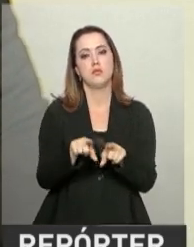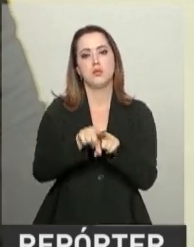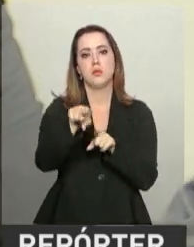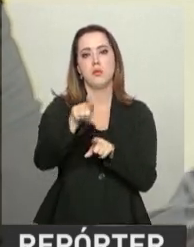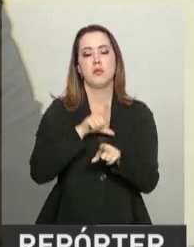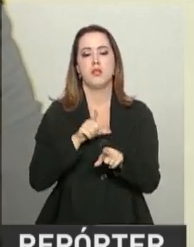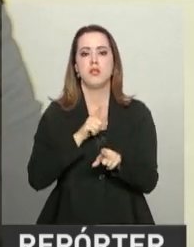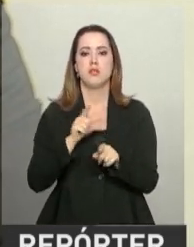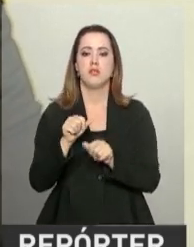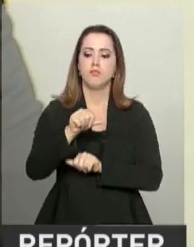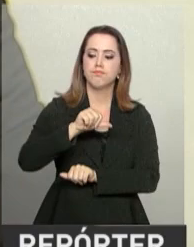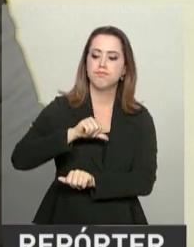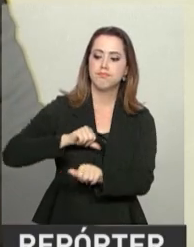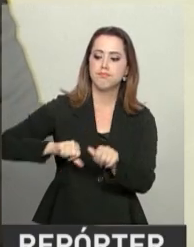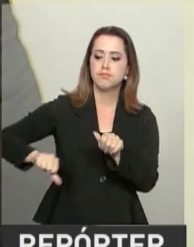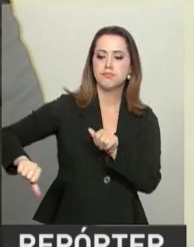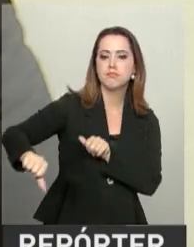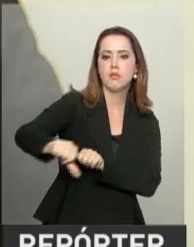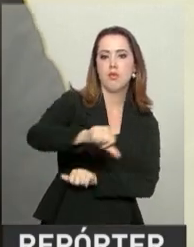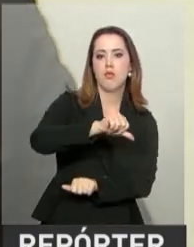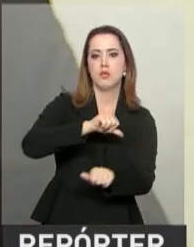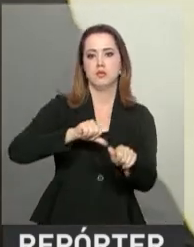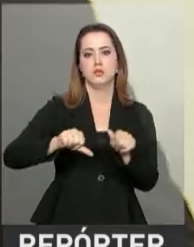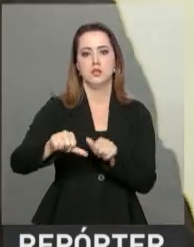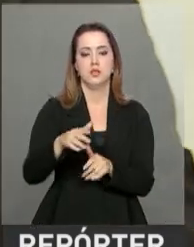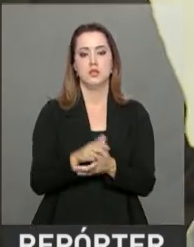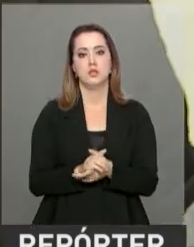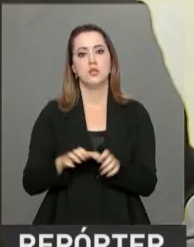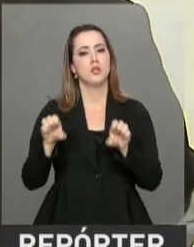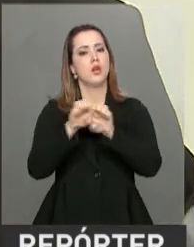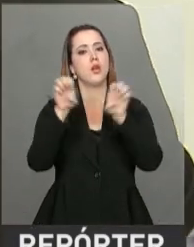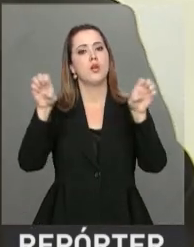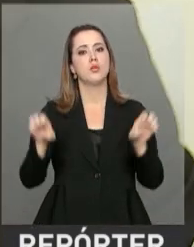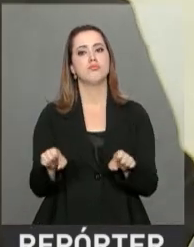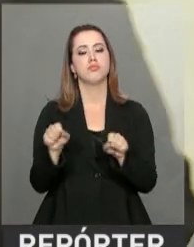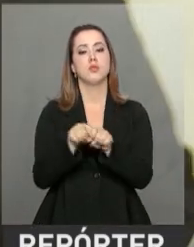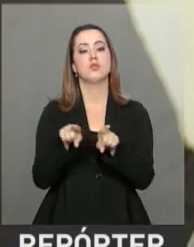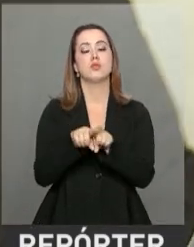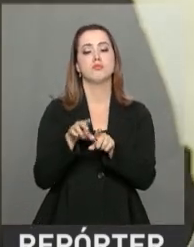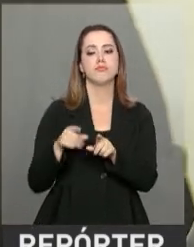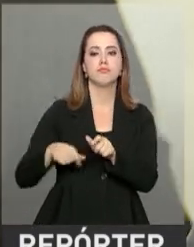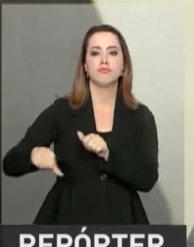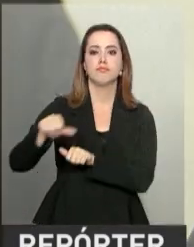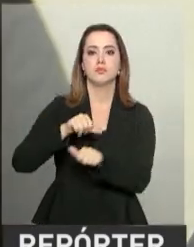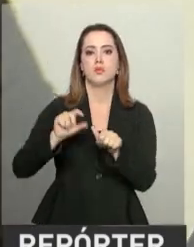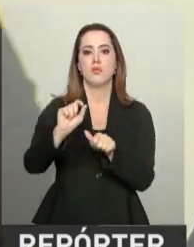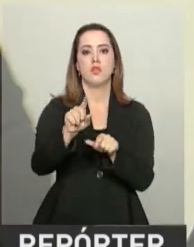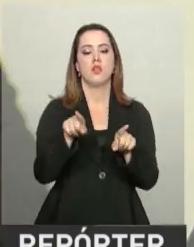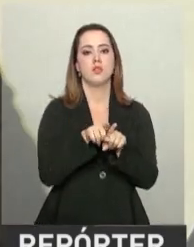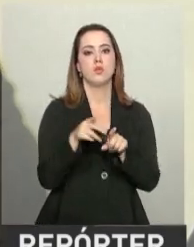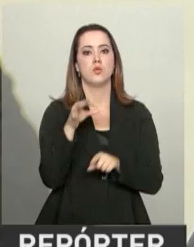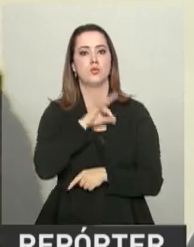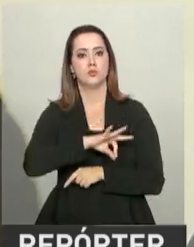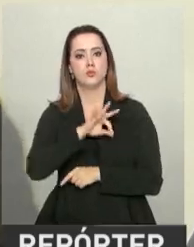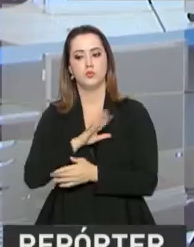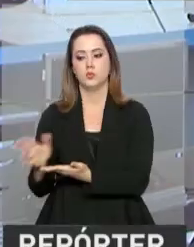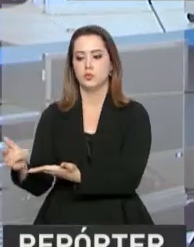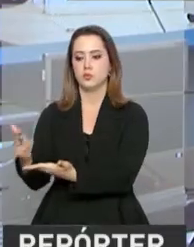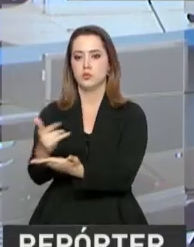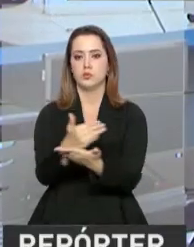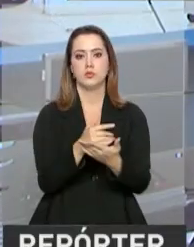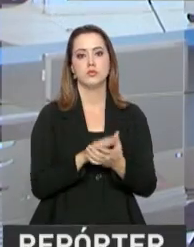um sistema, né, de impactos subsequentes aqui que afetam a questão da massa salarial e da